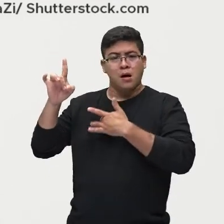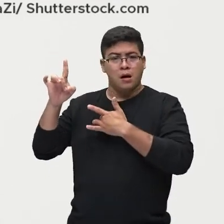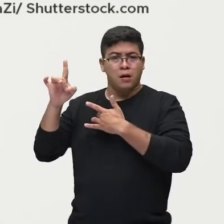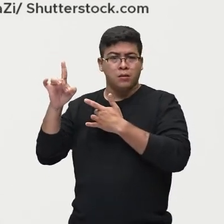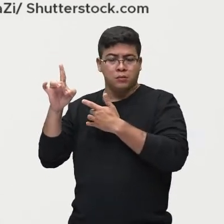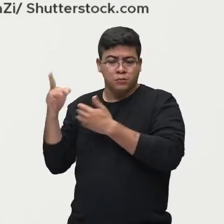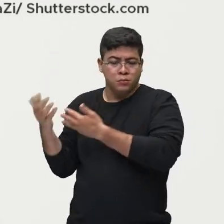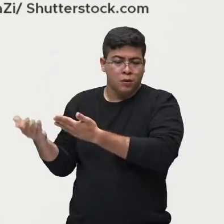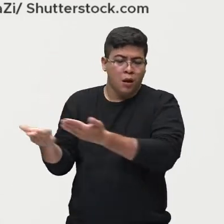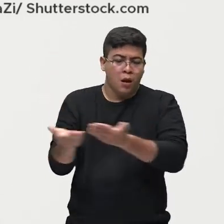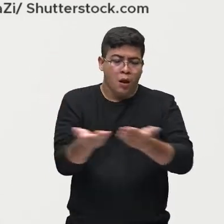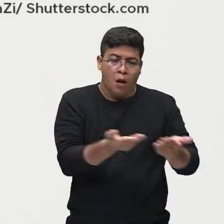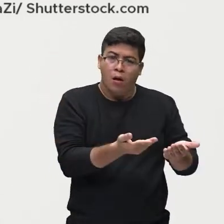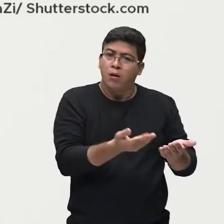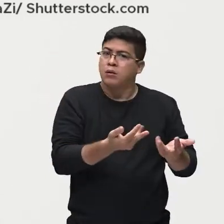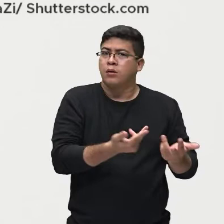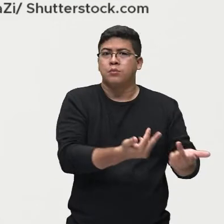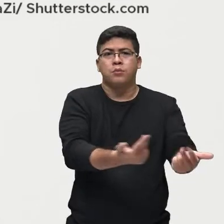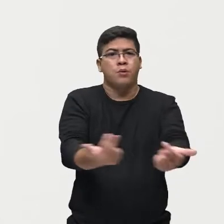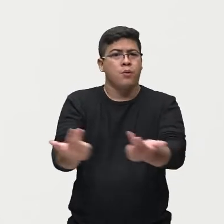ser compassivo, né?